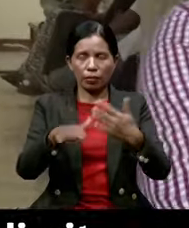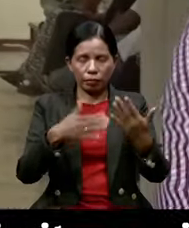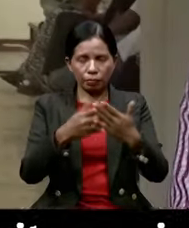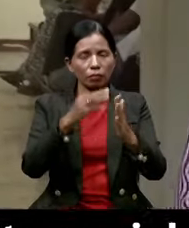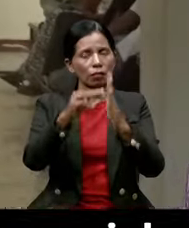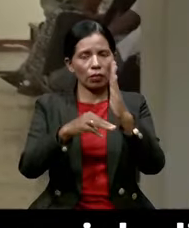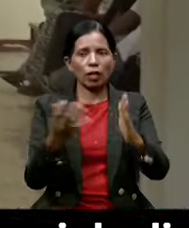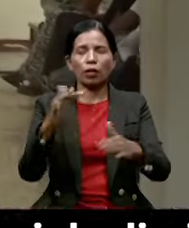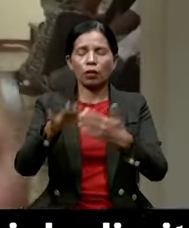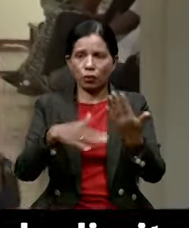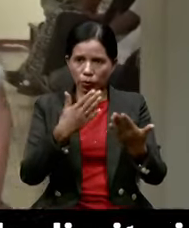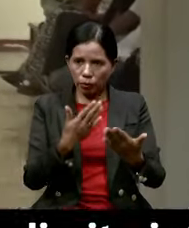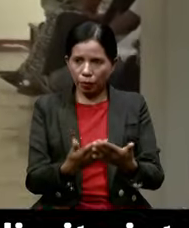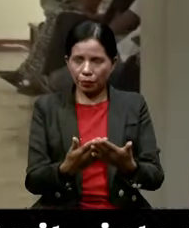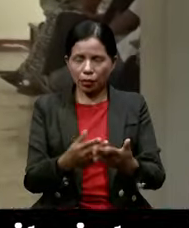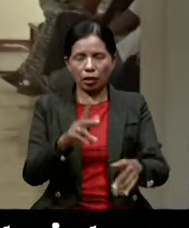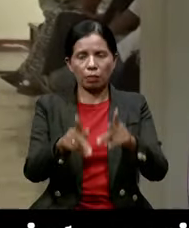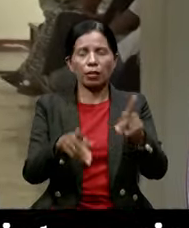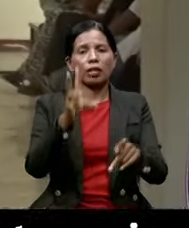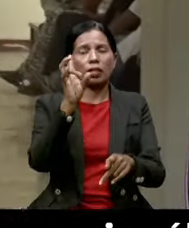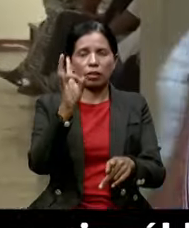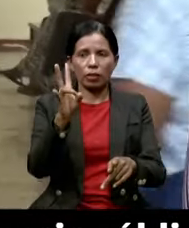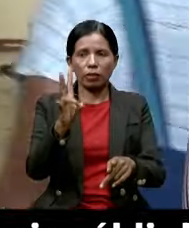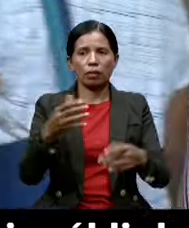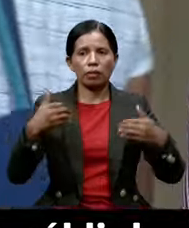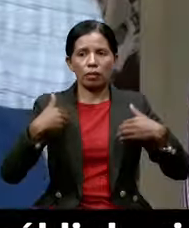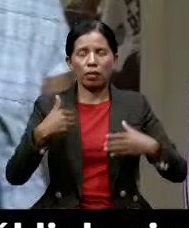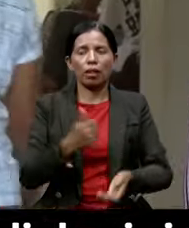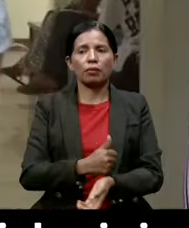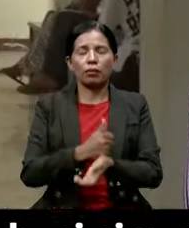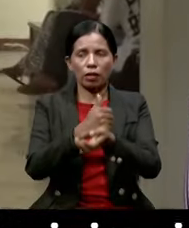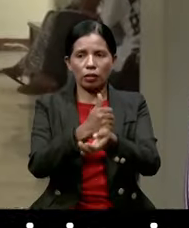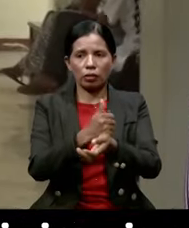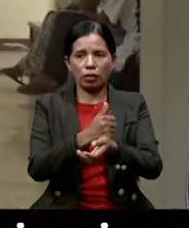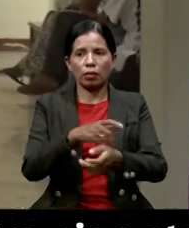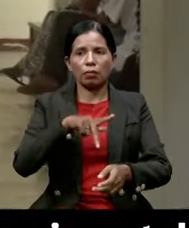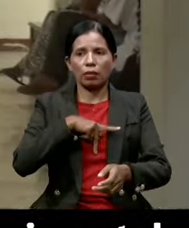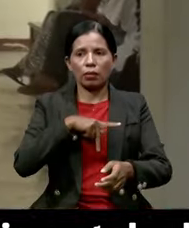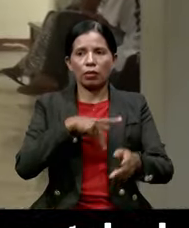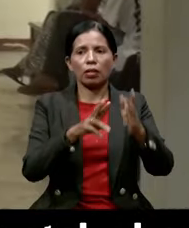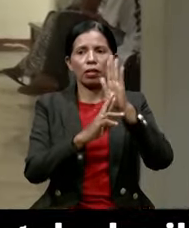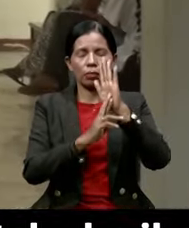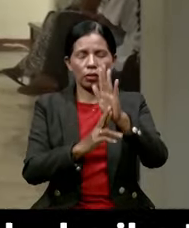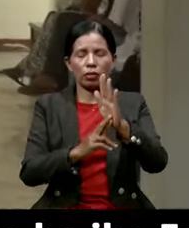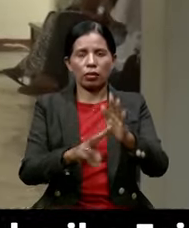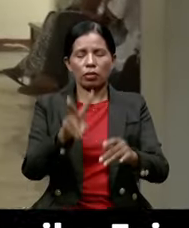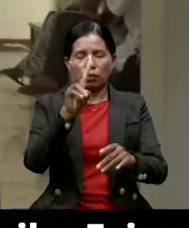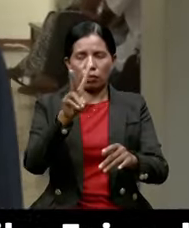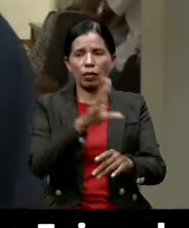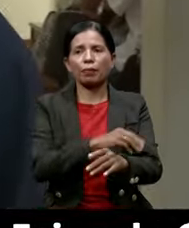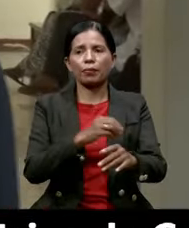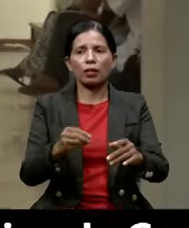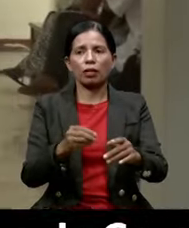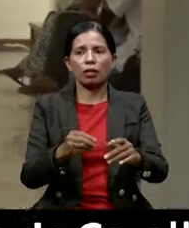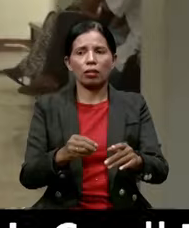kata garbi arguido nain hitu ne ne e arguado privado ma ka representar arguido nain go e si